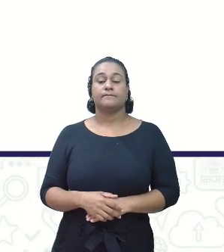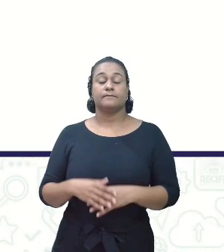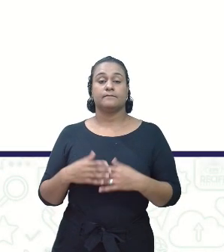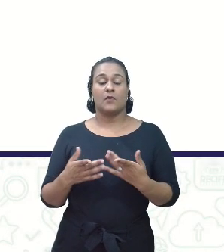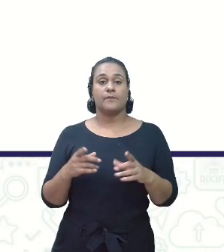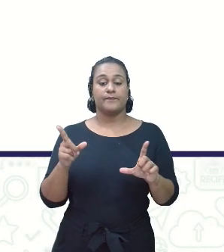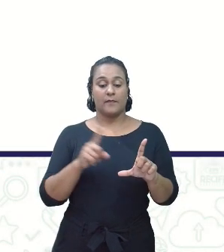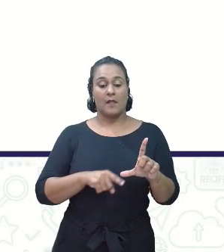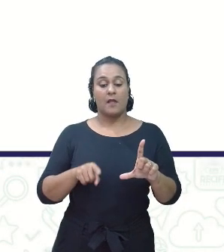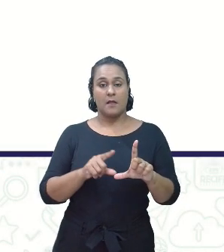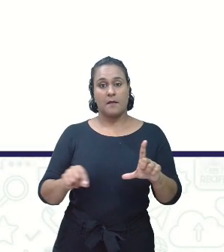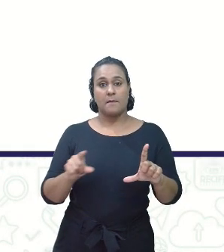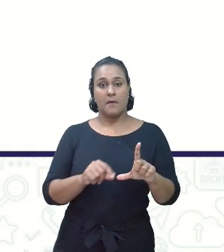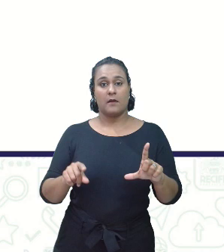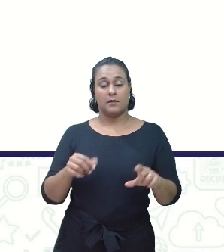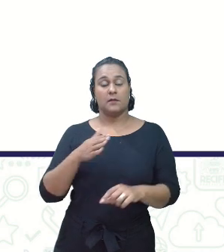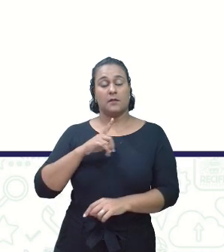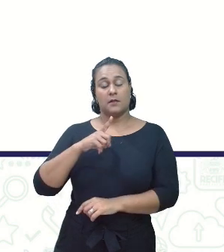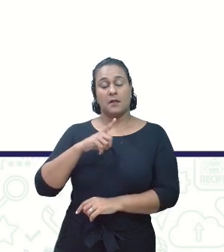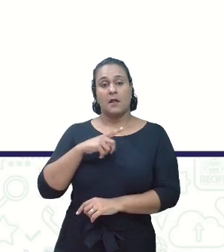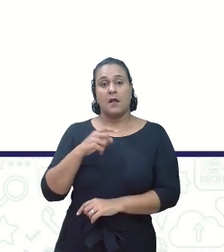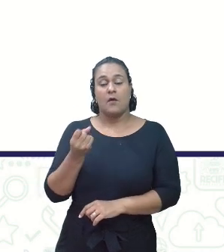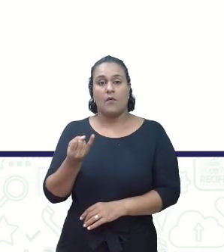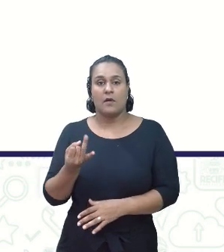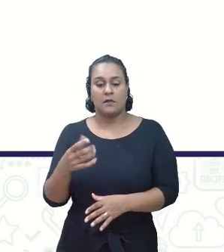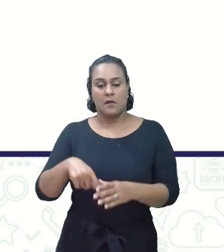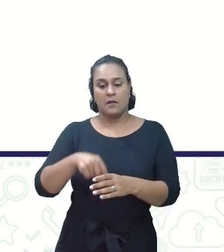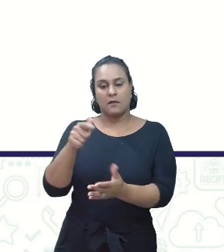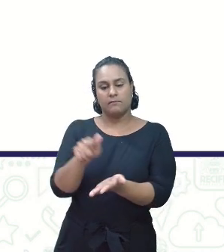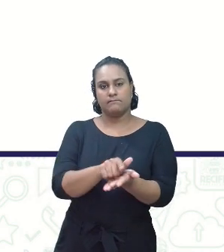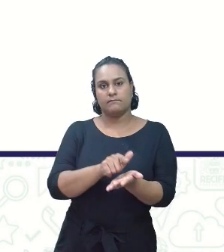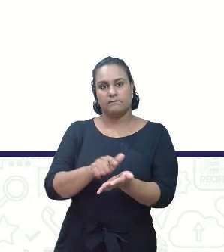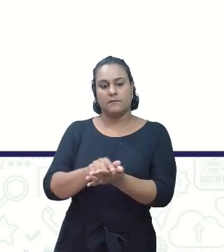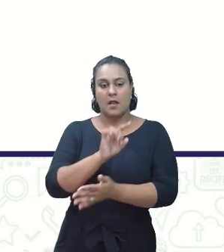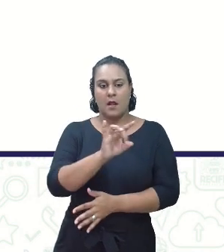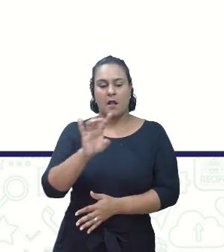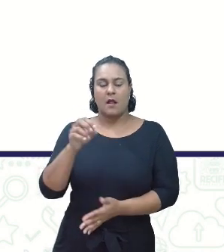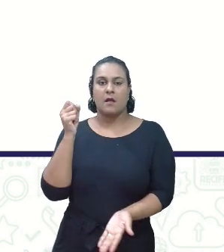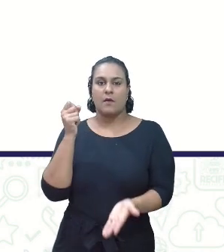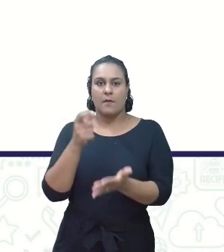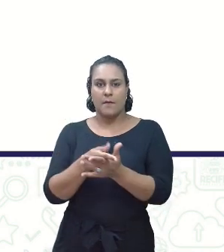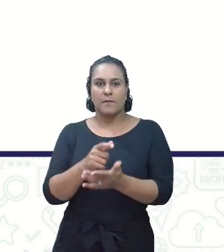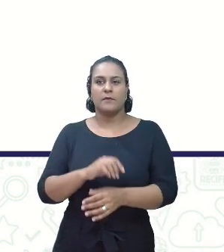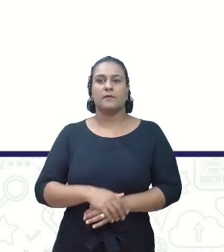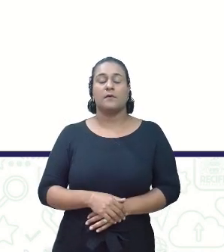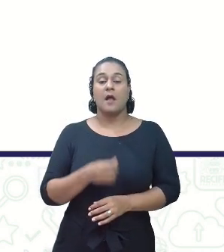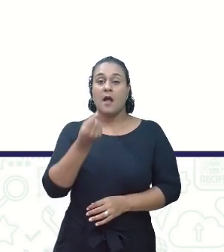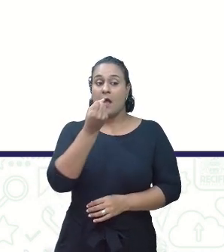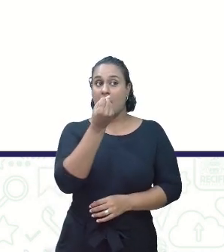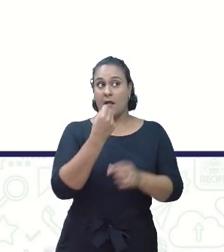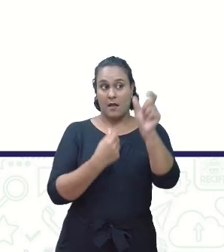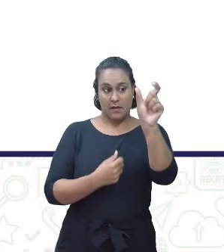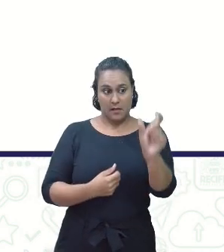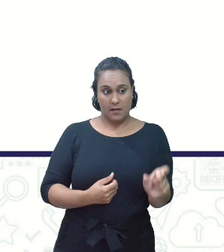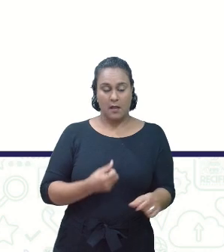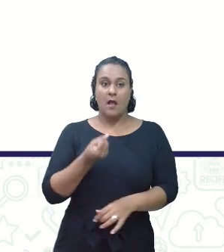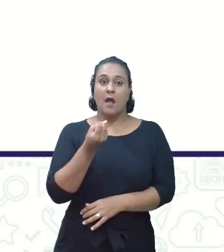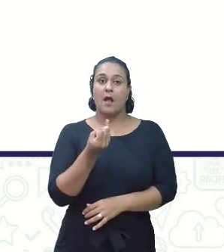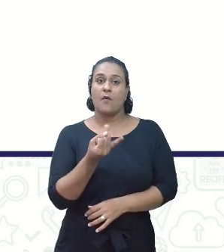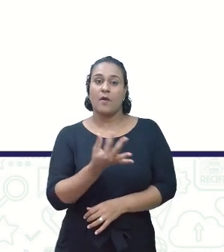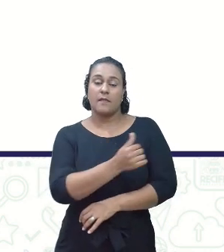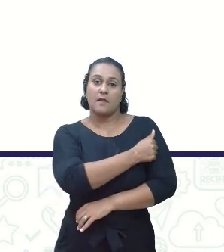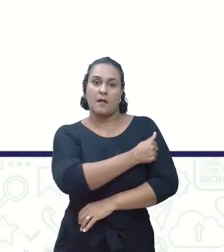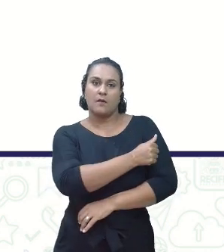Aqui a gente tem a quantidade de bilhetes que cada aluno comprou, a quantidade de alunos que compraram